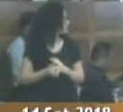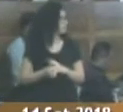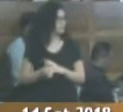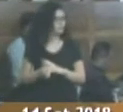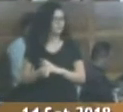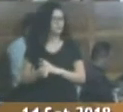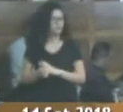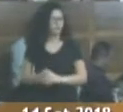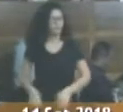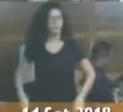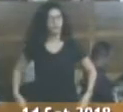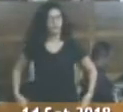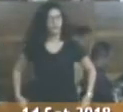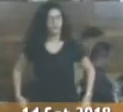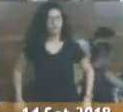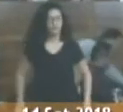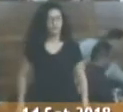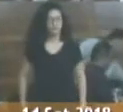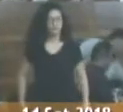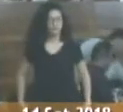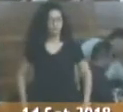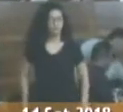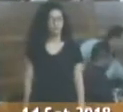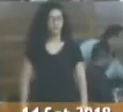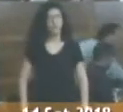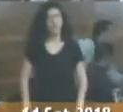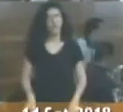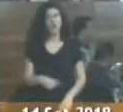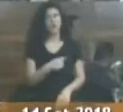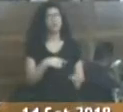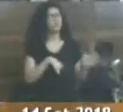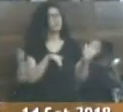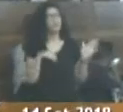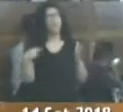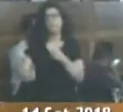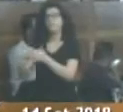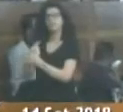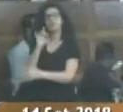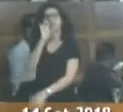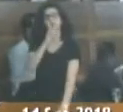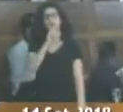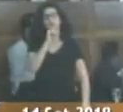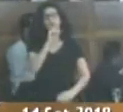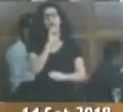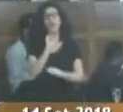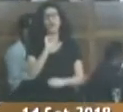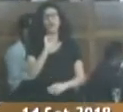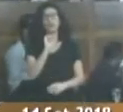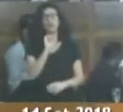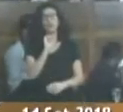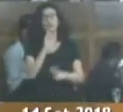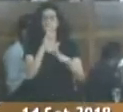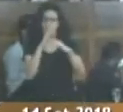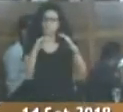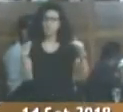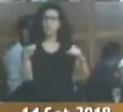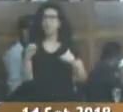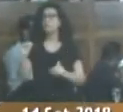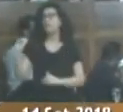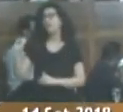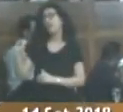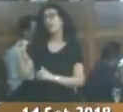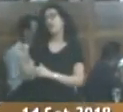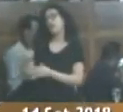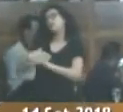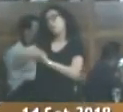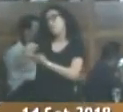Então, ele fez a pergunta aqui se é só água salgada. A princípio, os estudos começaram com água salgada, mas a gente